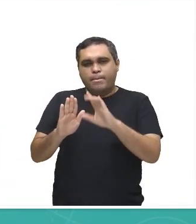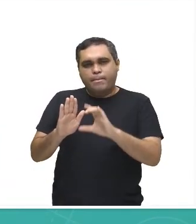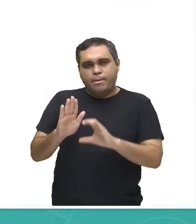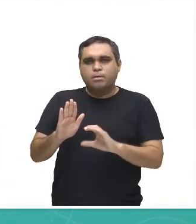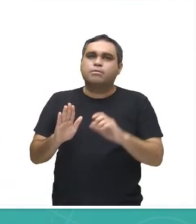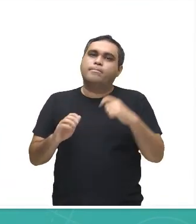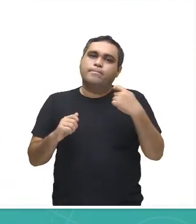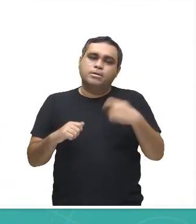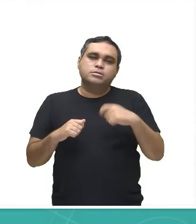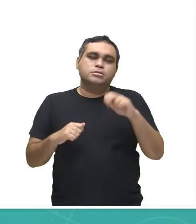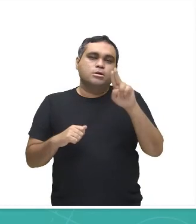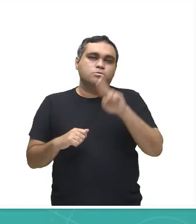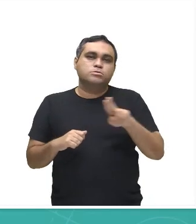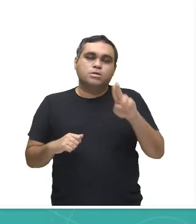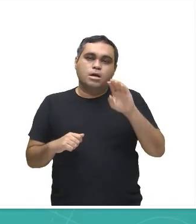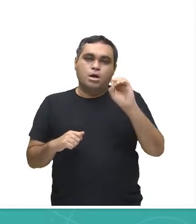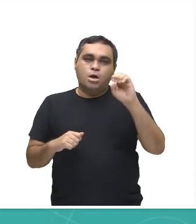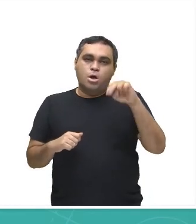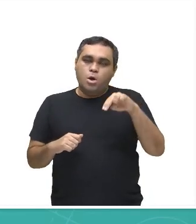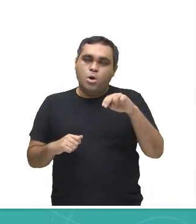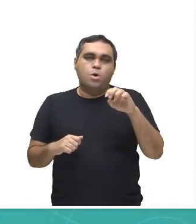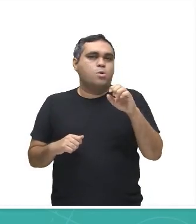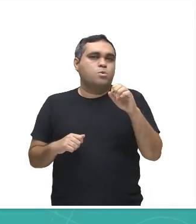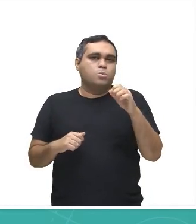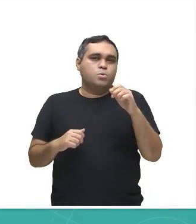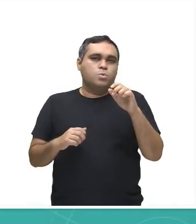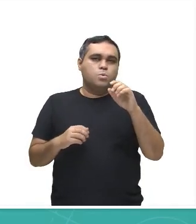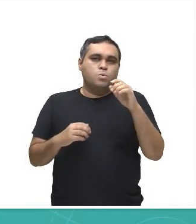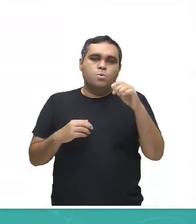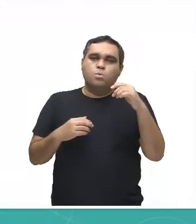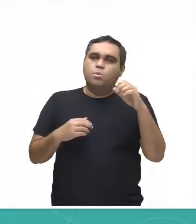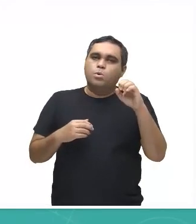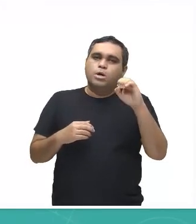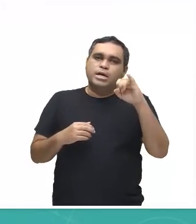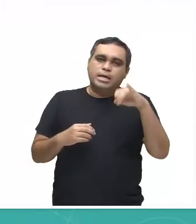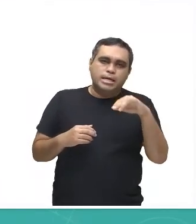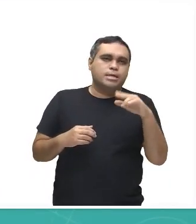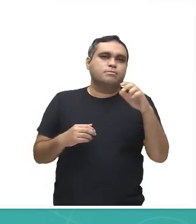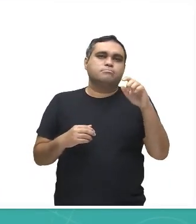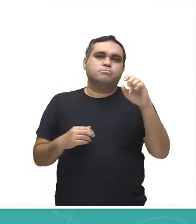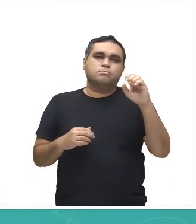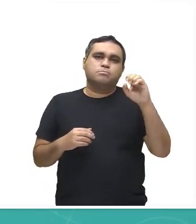vou utilizar a preposition. Então, vamos ver comigo quais seriam aqui. Let's go.